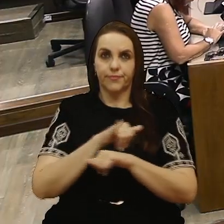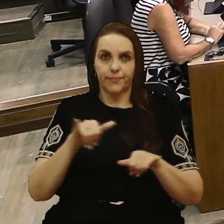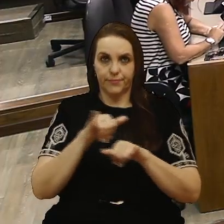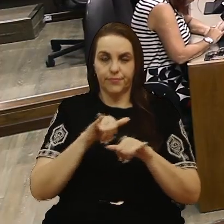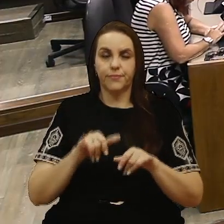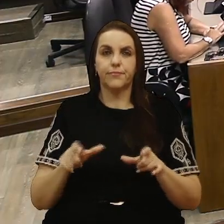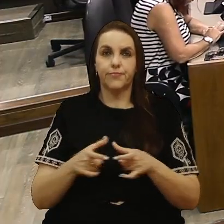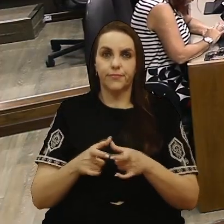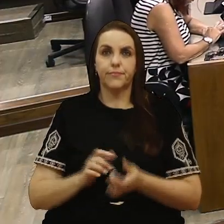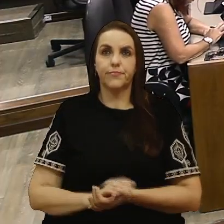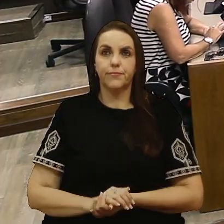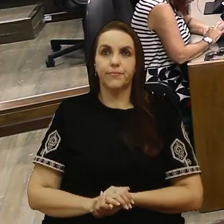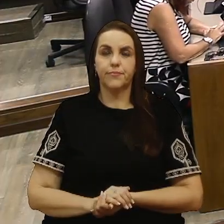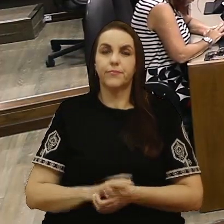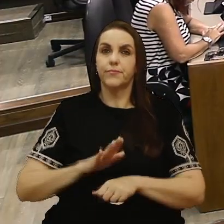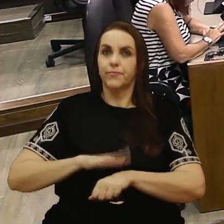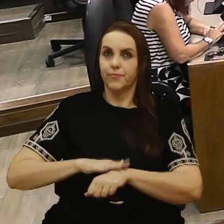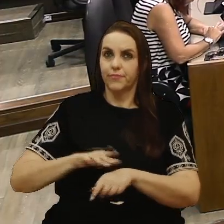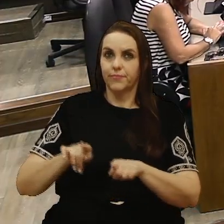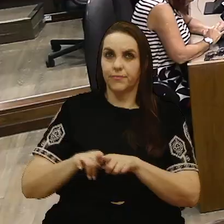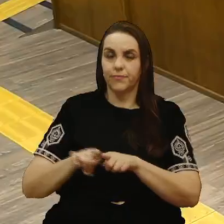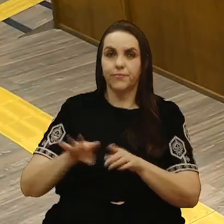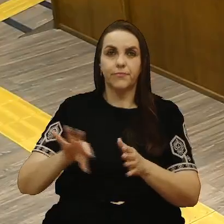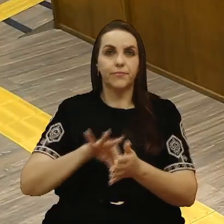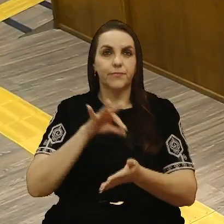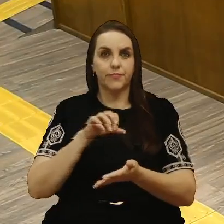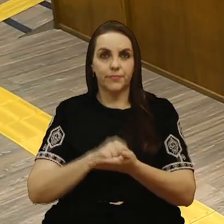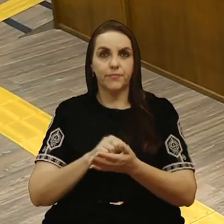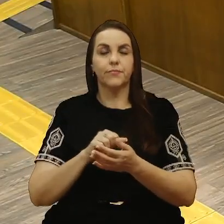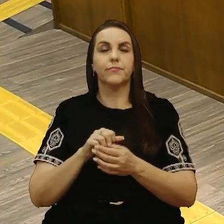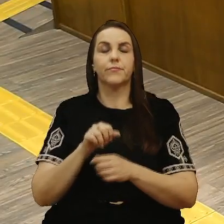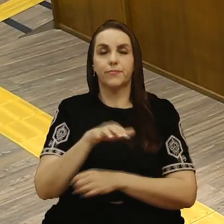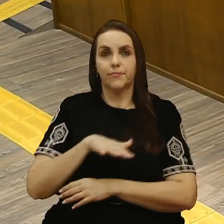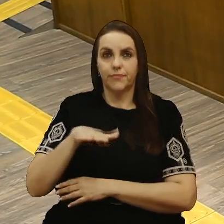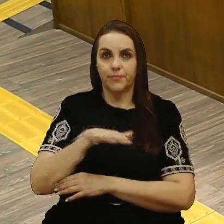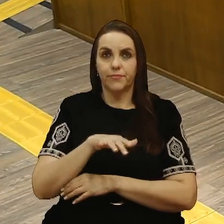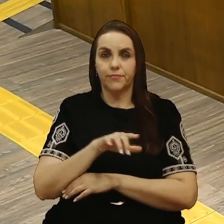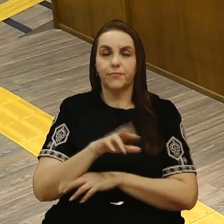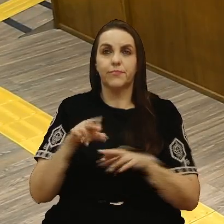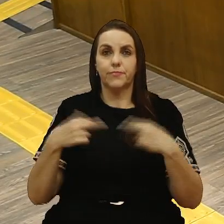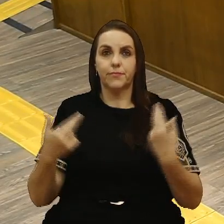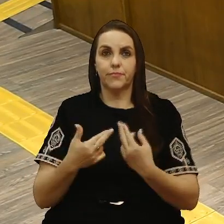comunicações. Momento em que também se encerram as inscrições para o espaço Pequeno Expediente.